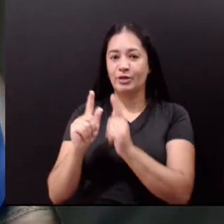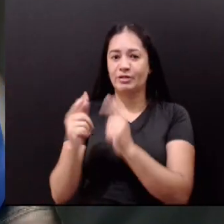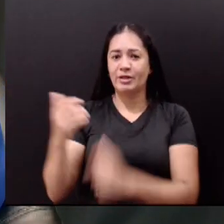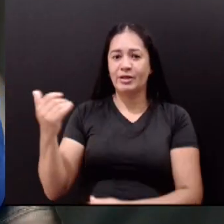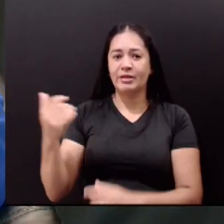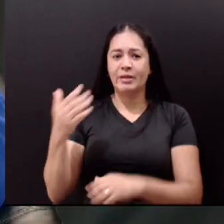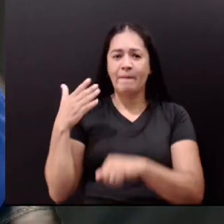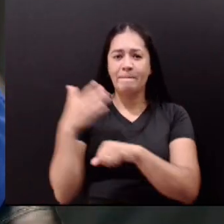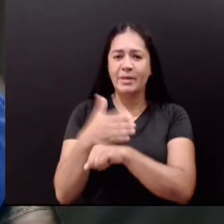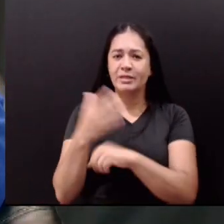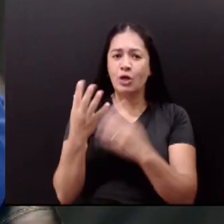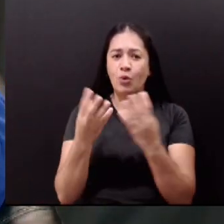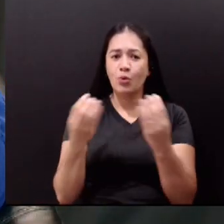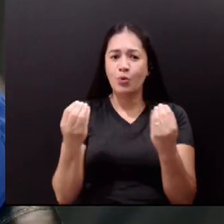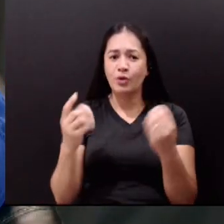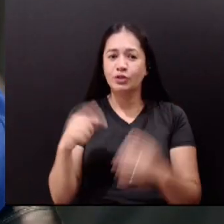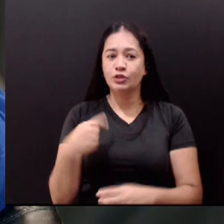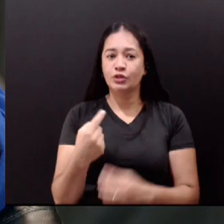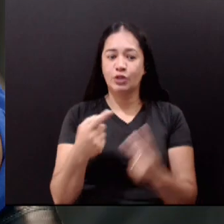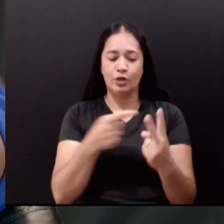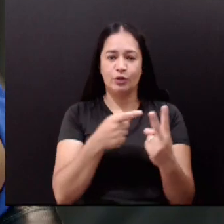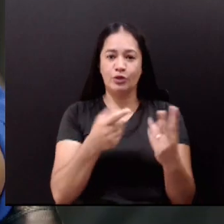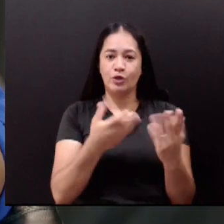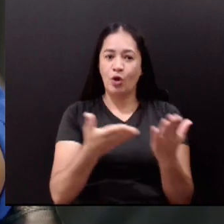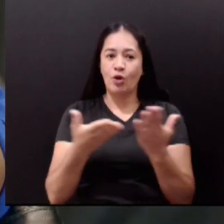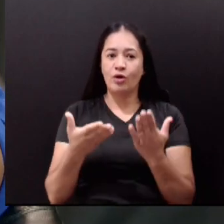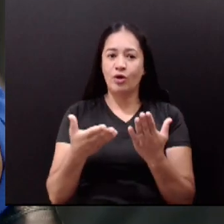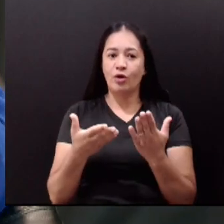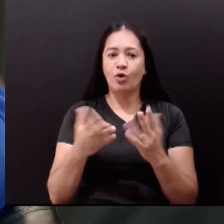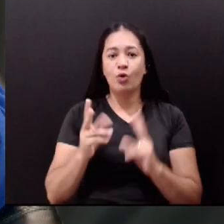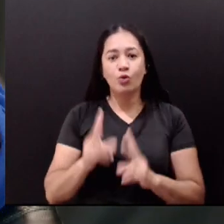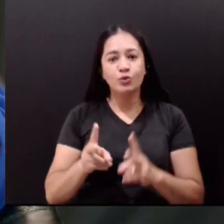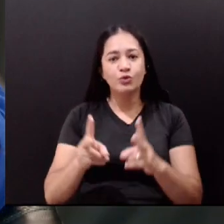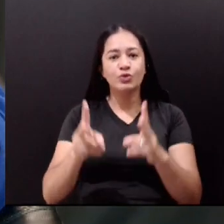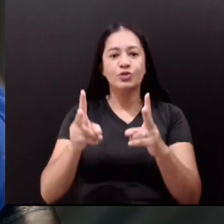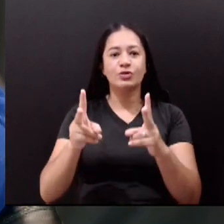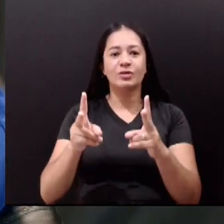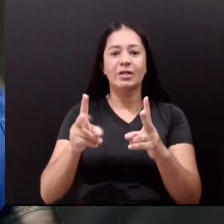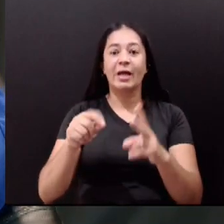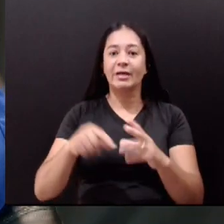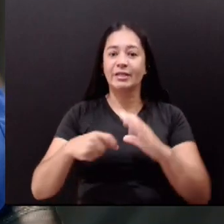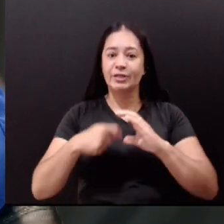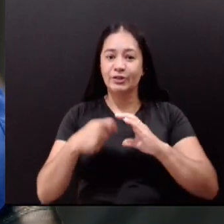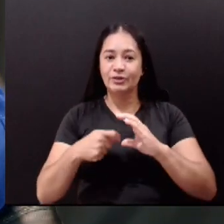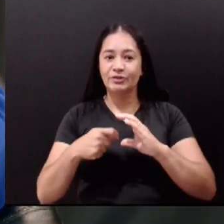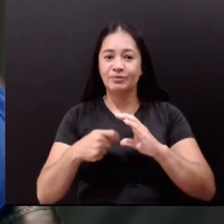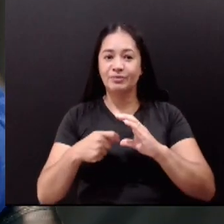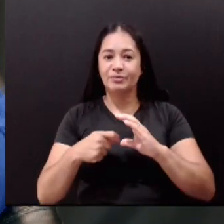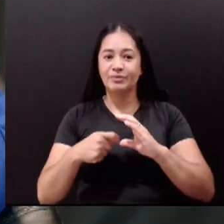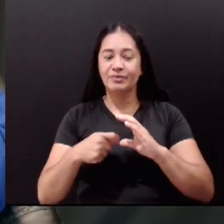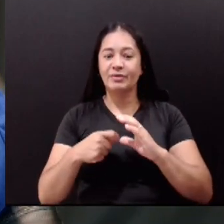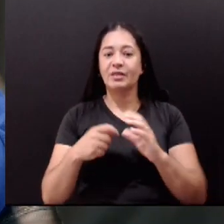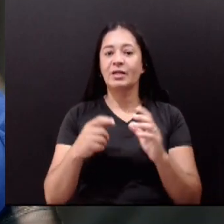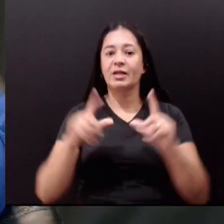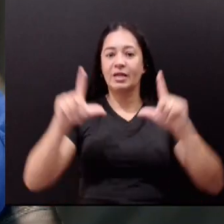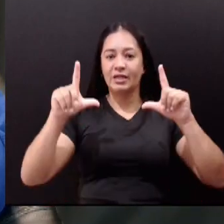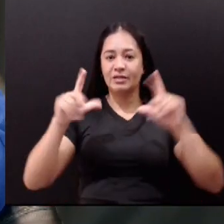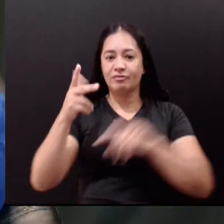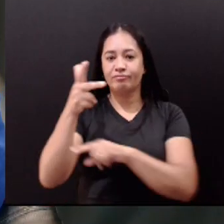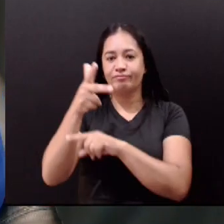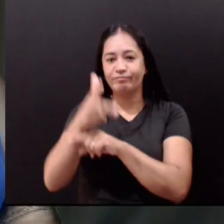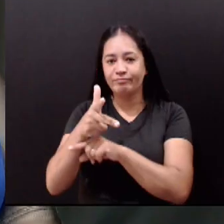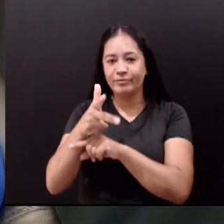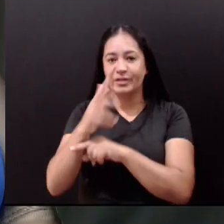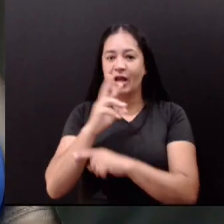Então, nós convidamos os nossos entrevistados para continuarem aqui no estúdio, porque eles vão gravar a resposta da sua